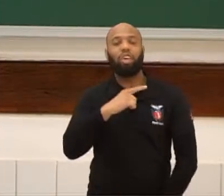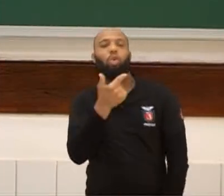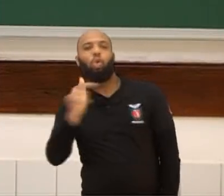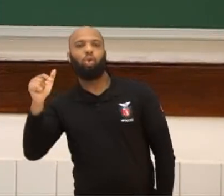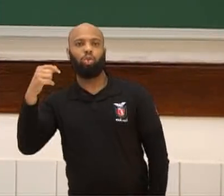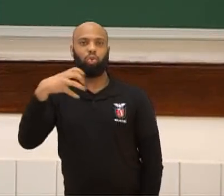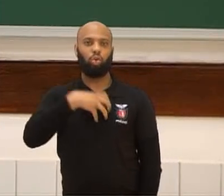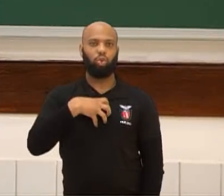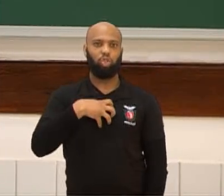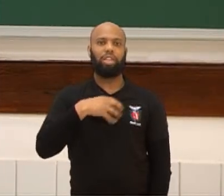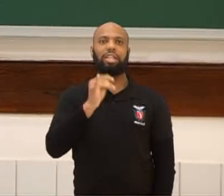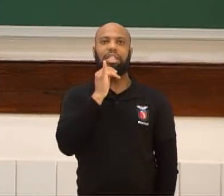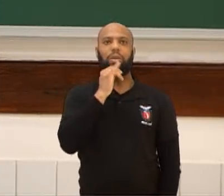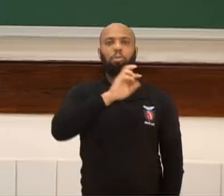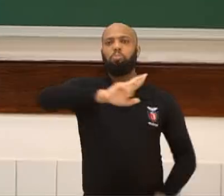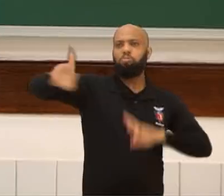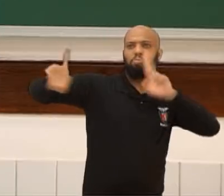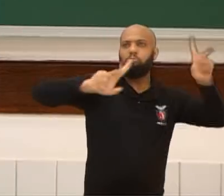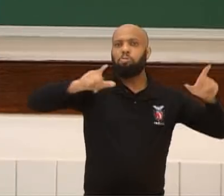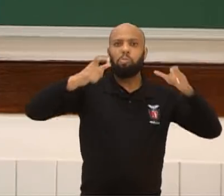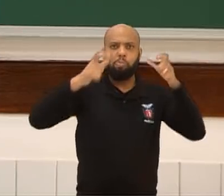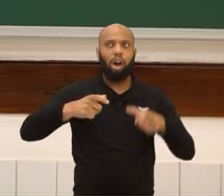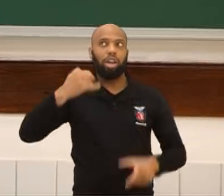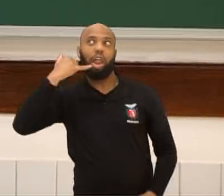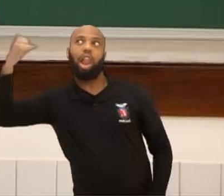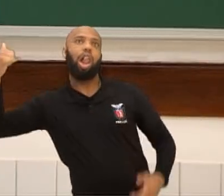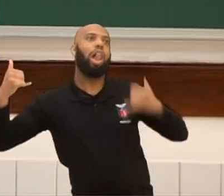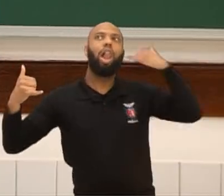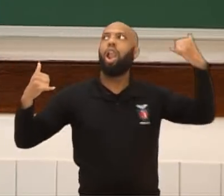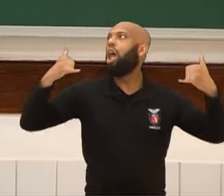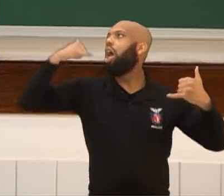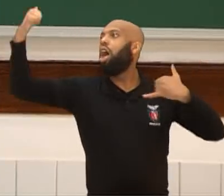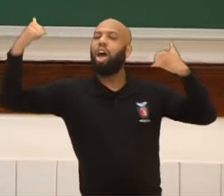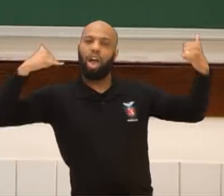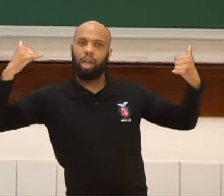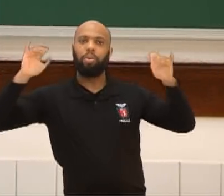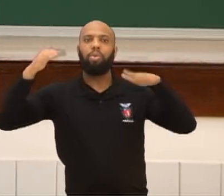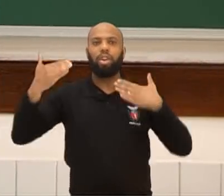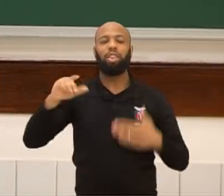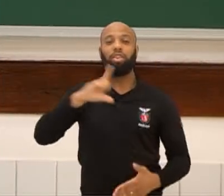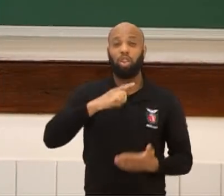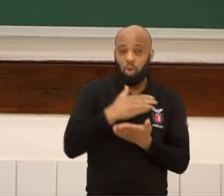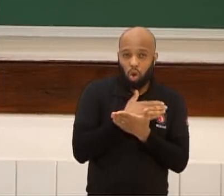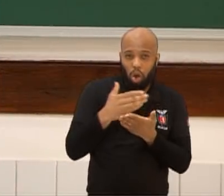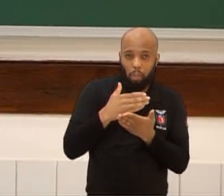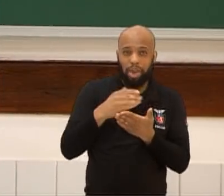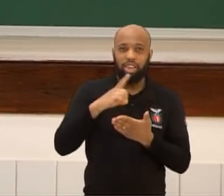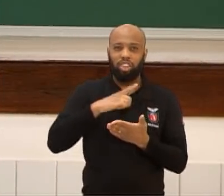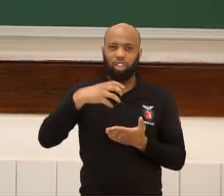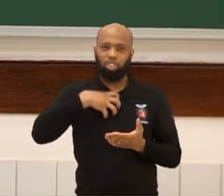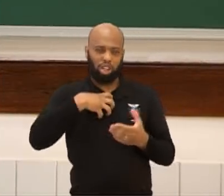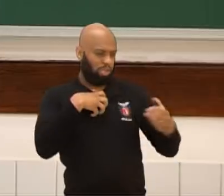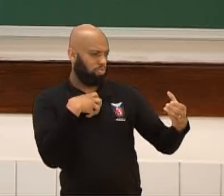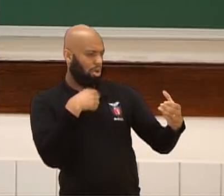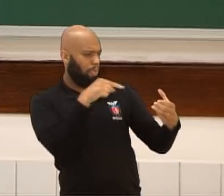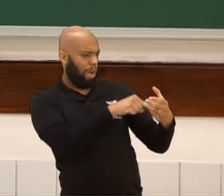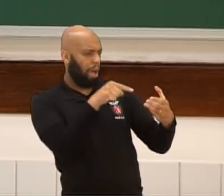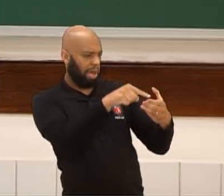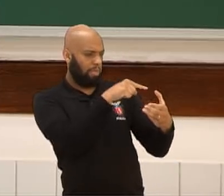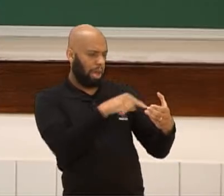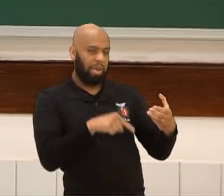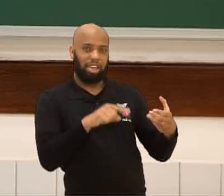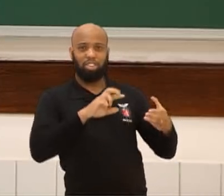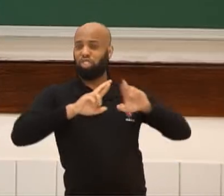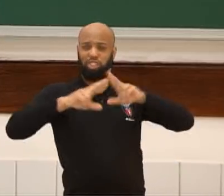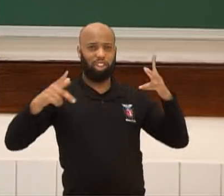gente poderia estar em diferentes lugares e poderia ligar para as pessoas. O celular no início era aquele de botão, aquele bem diferente do